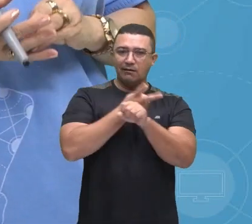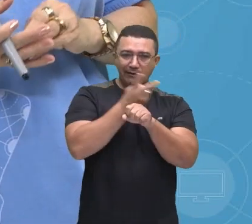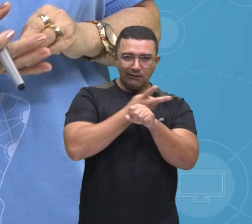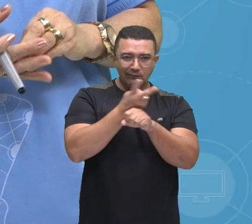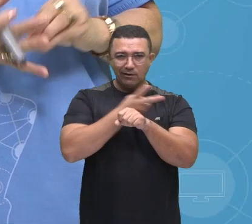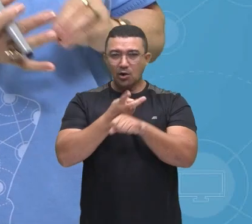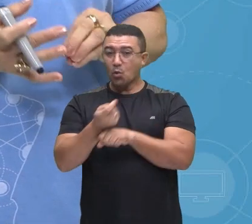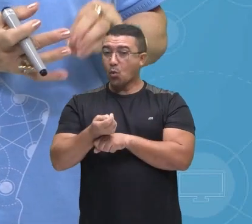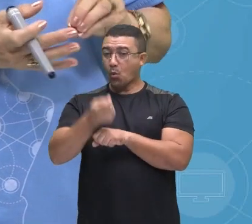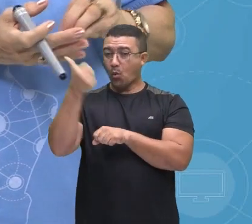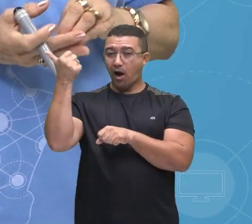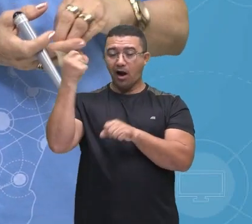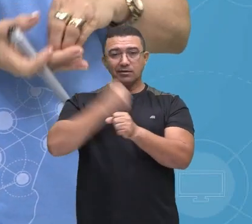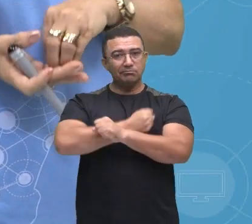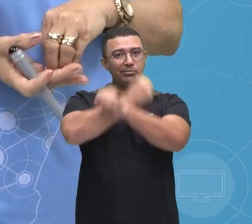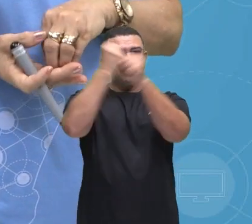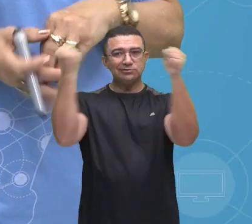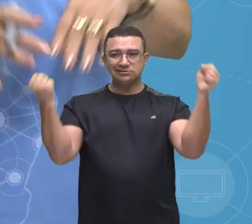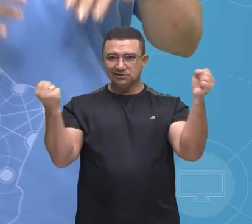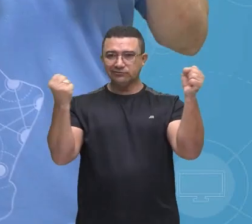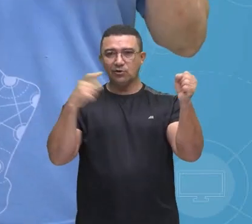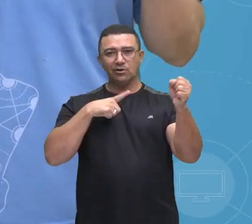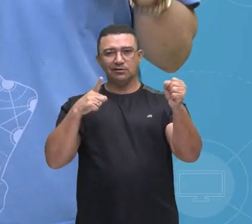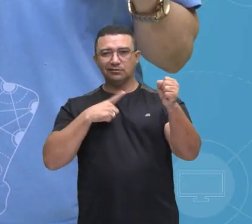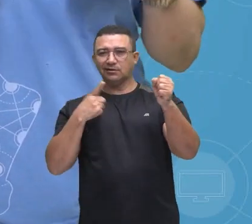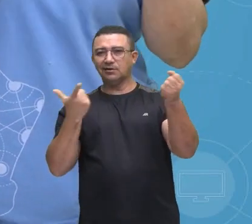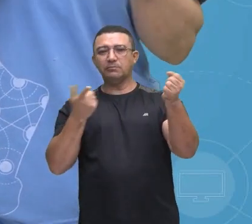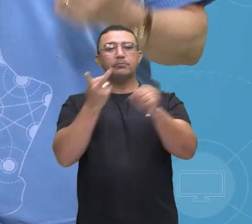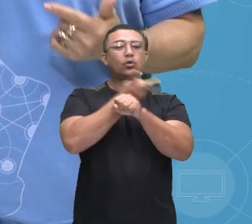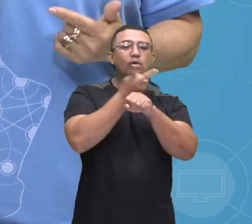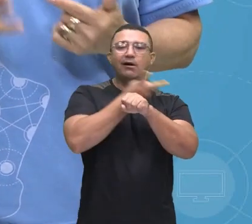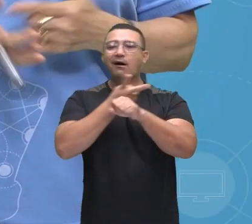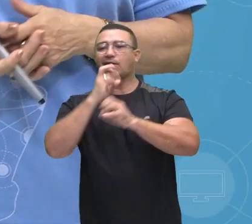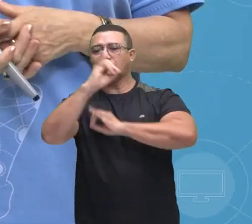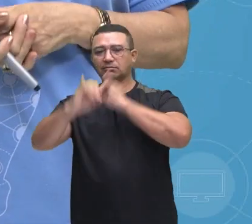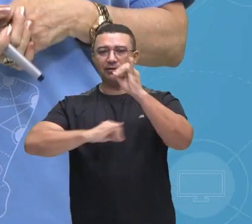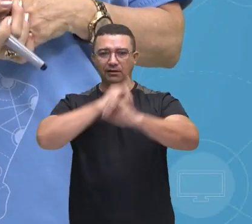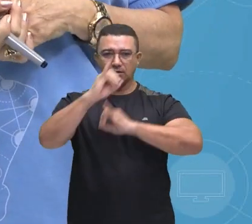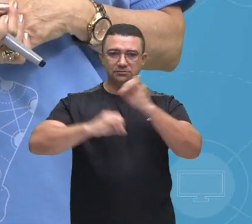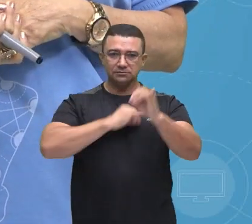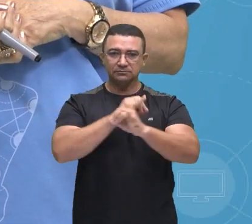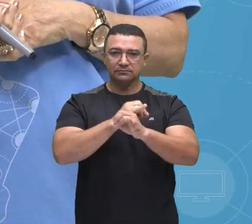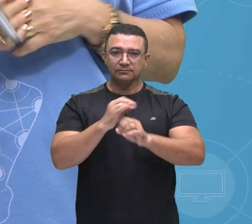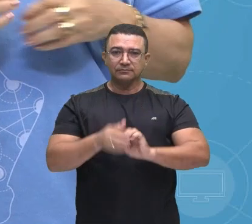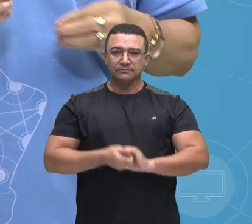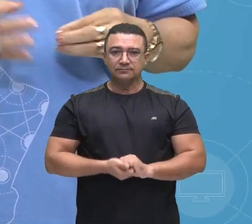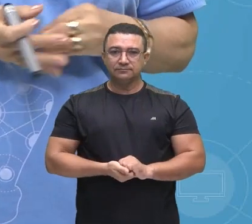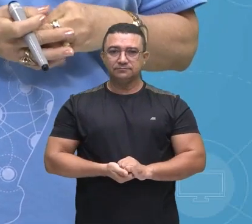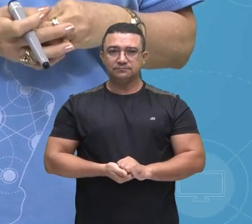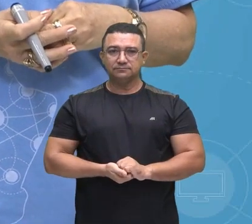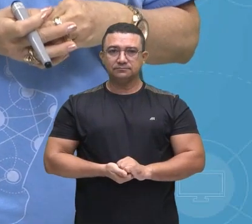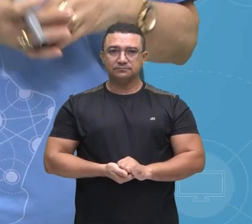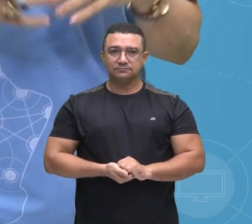quase impossível acesso à internet vou pedir mais a outra parte,